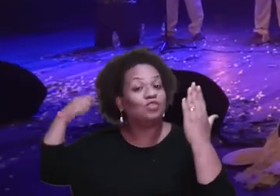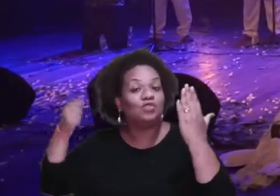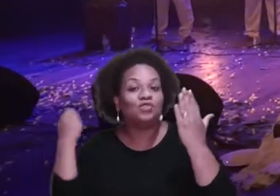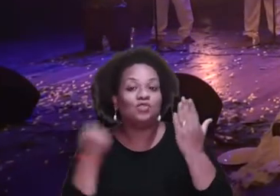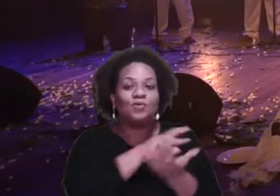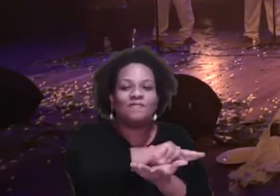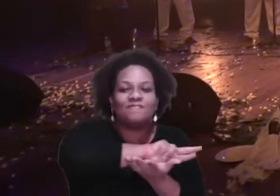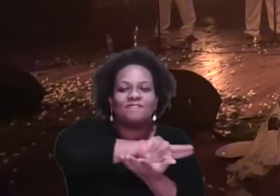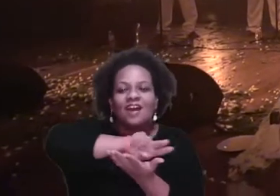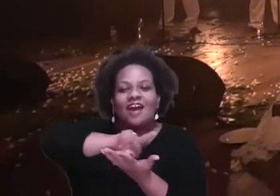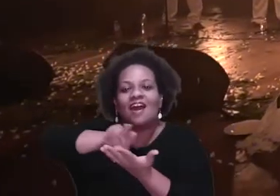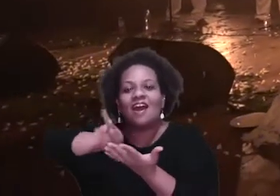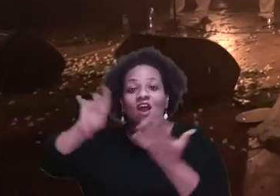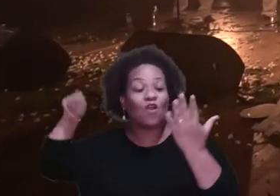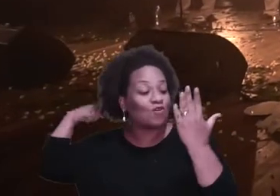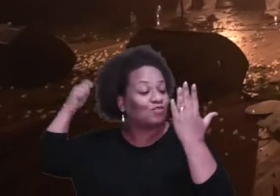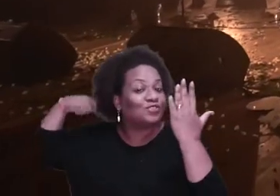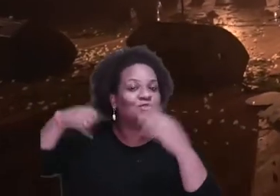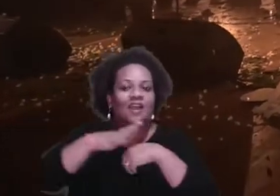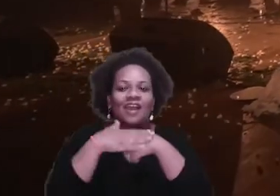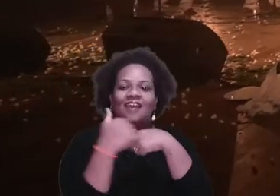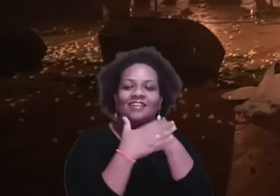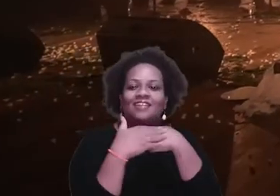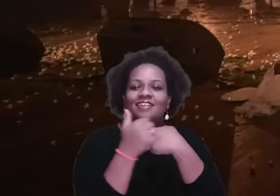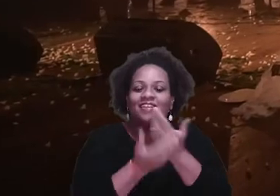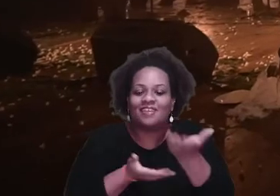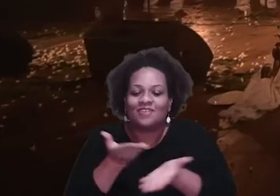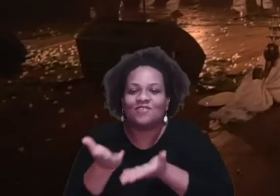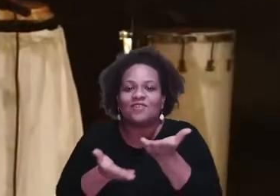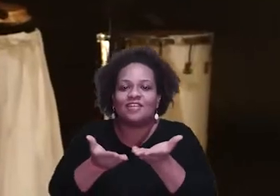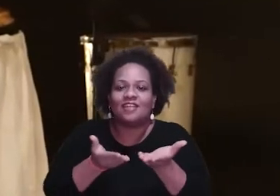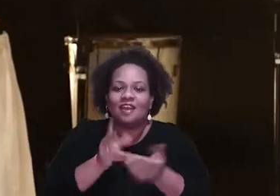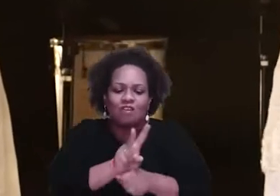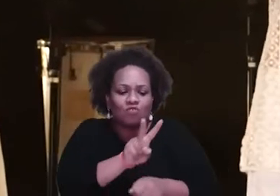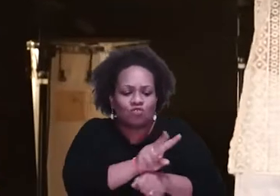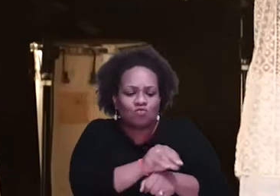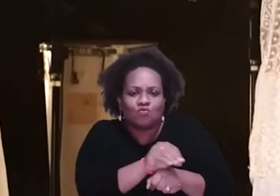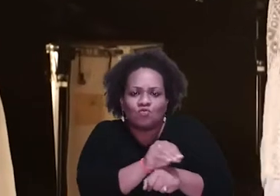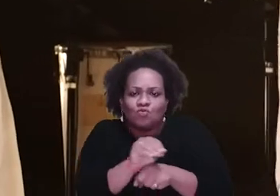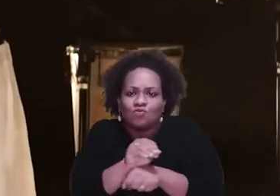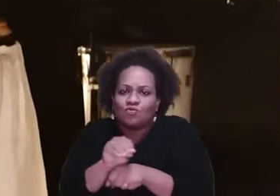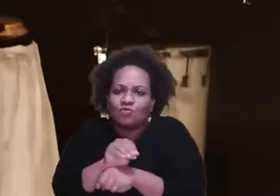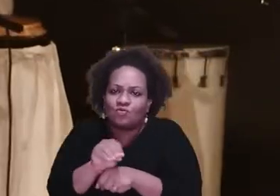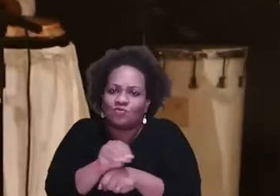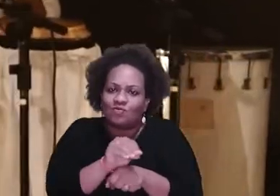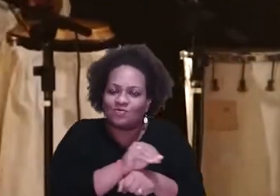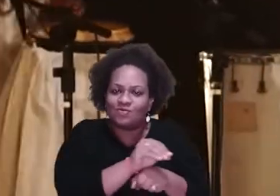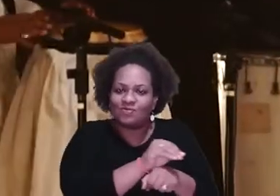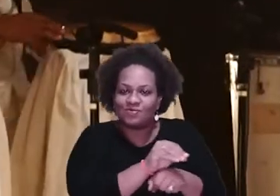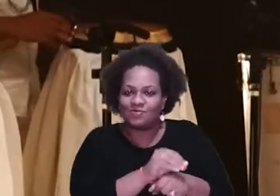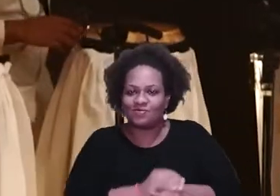e você vai pluralidade rosto é carinho você não é Cuidado hoje não é aquela que amamenta